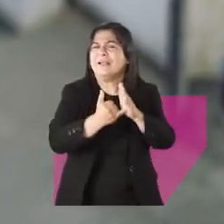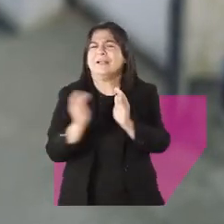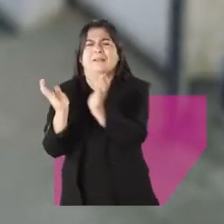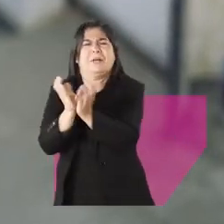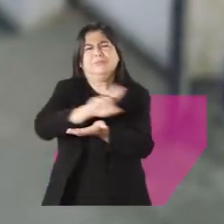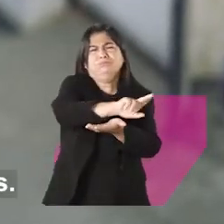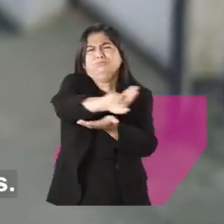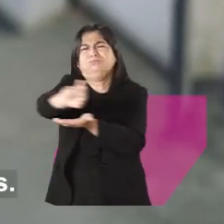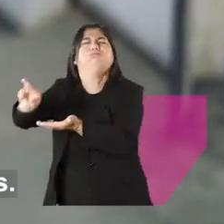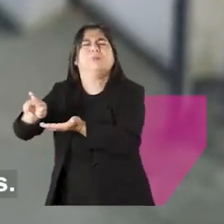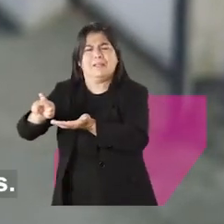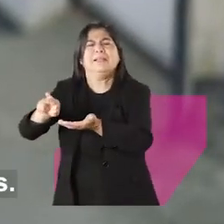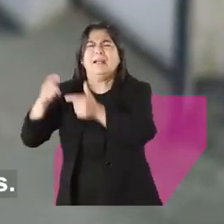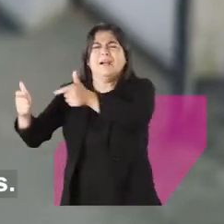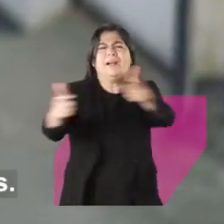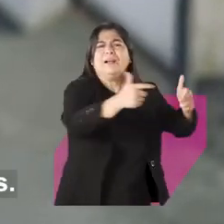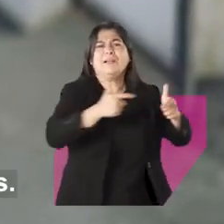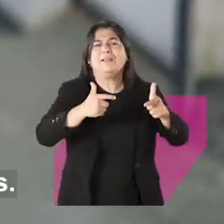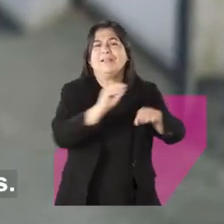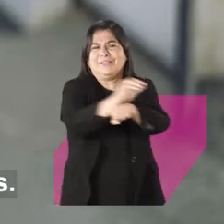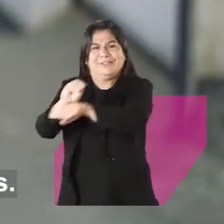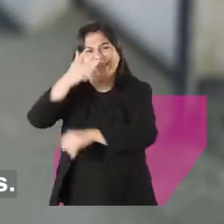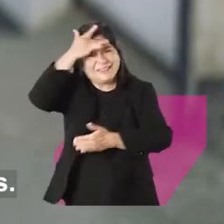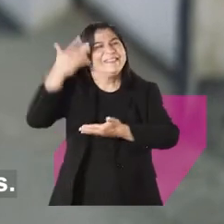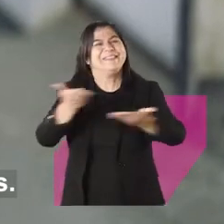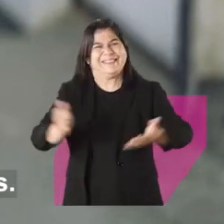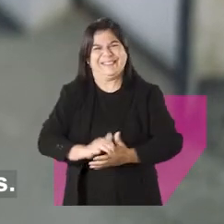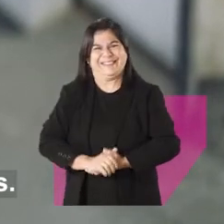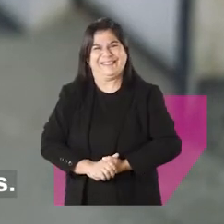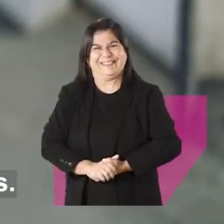Vicente, na APAE e em tantas outras entidades que cuidam das pessoas.